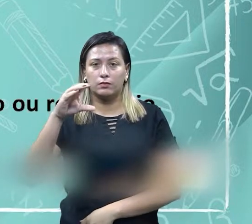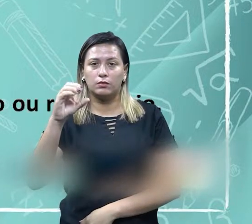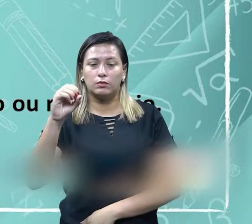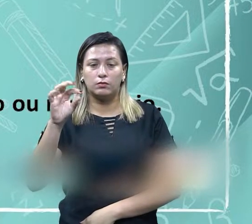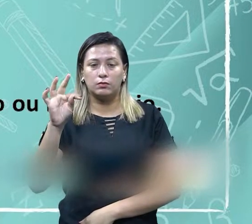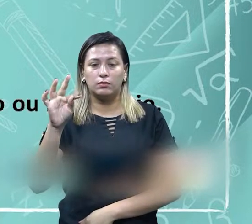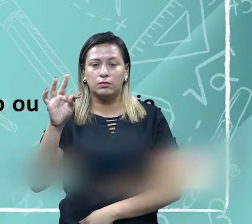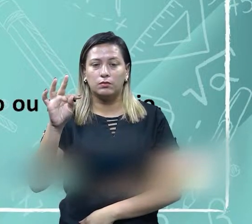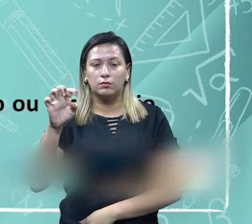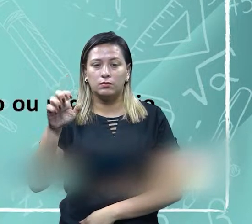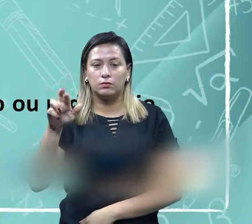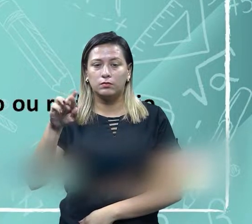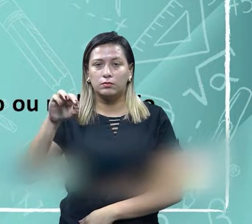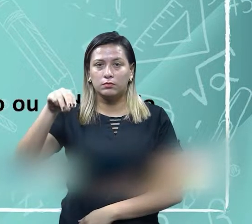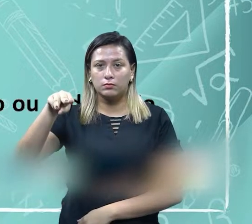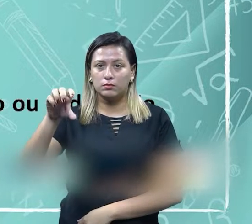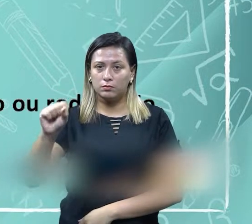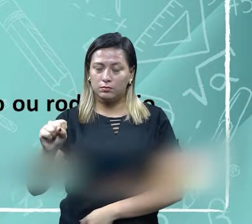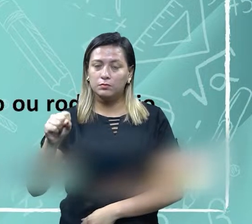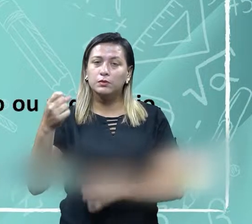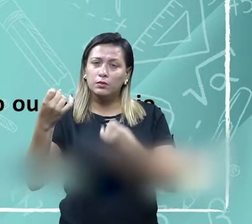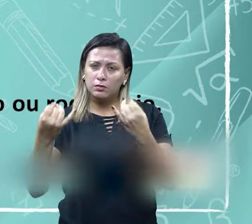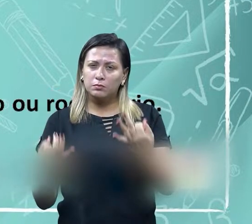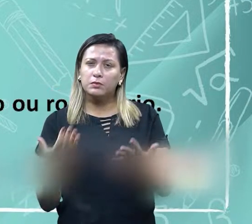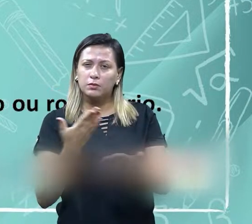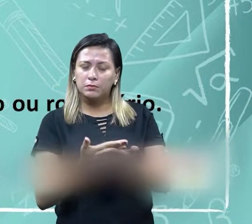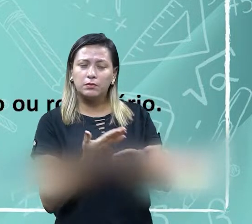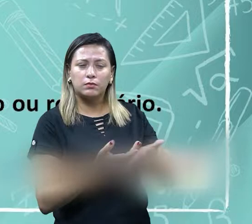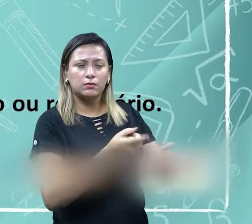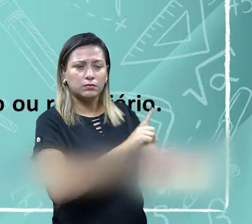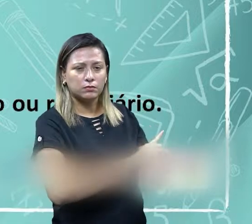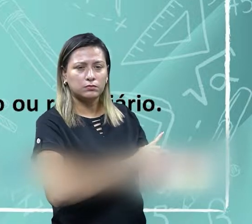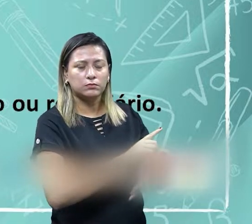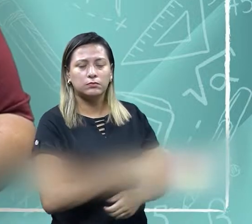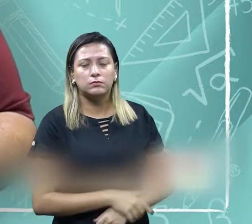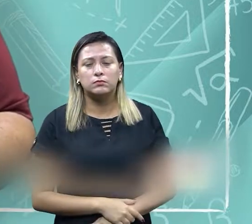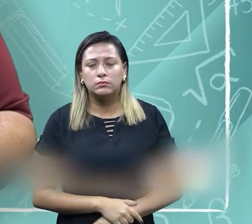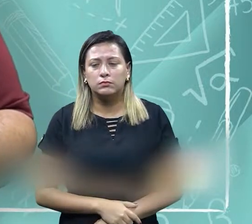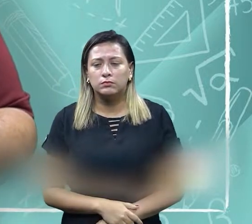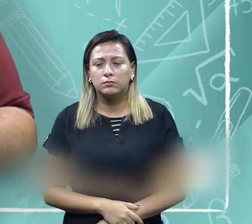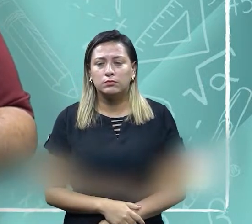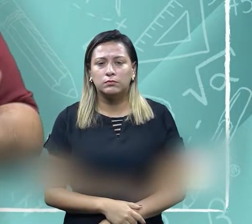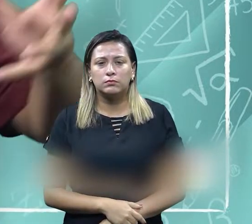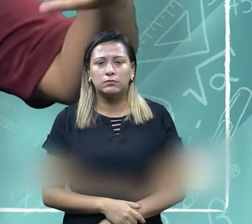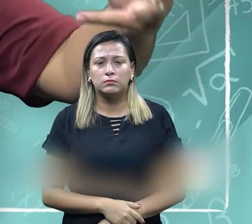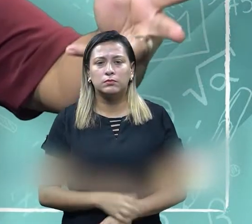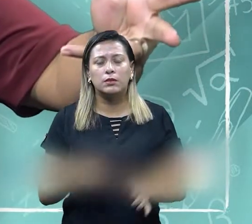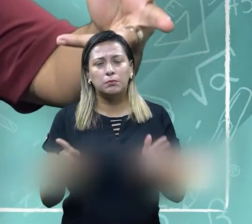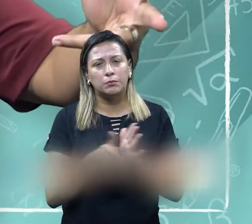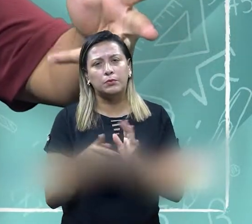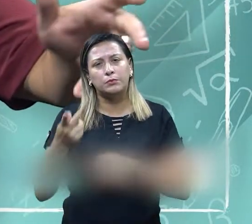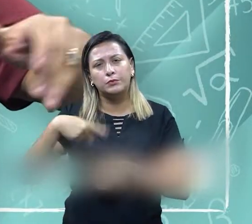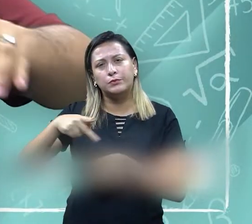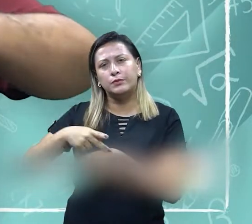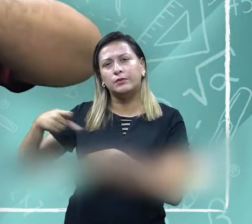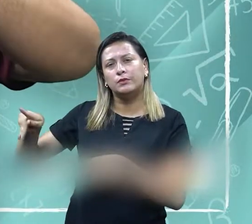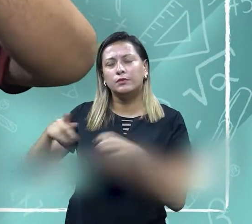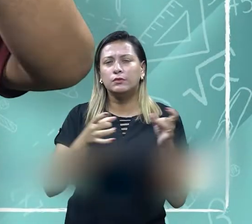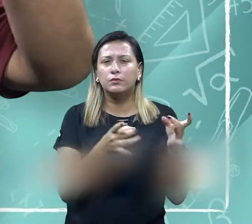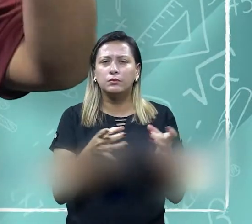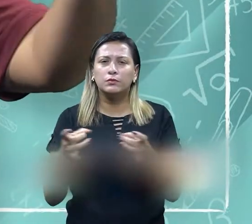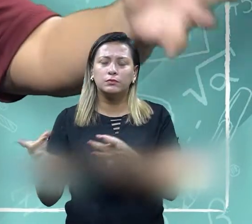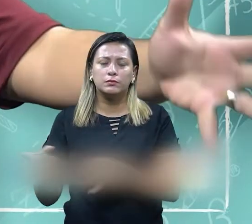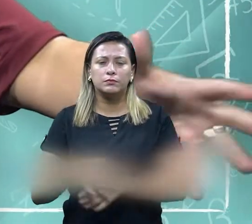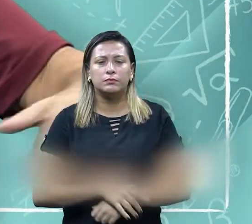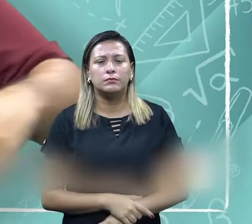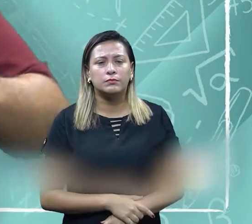Incoterm, né, que nós falamos sobre isso na aula passada, são os termos internacionais de comércio, onde deve levar